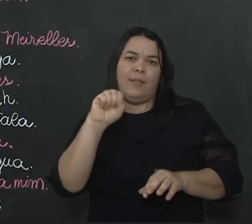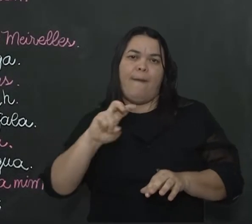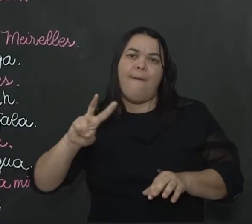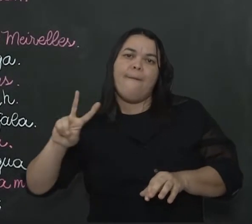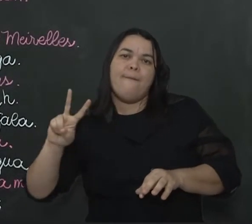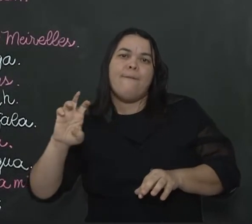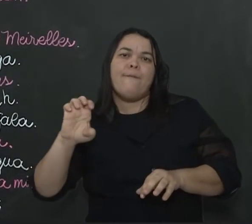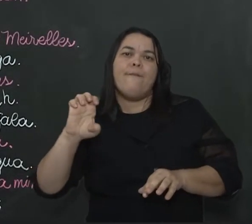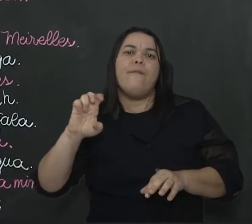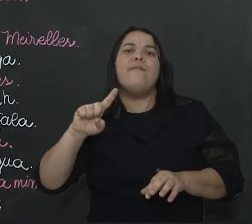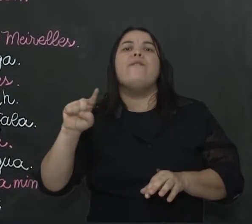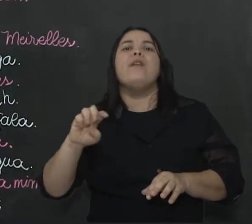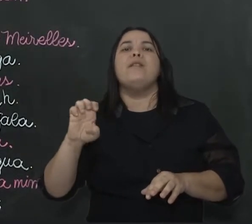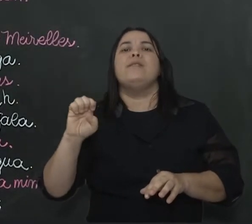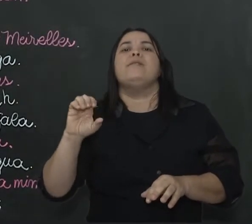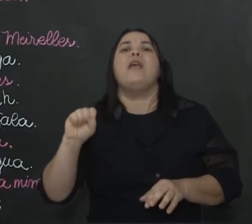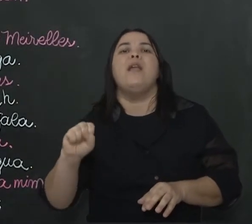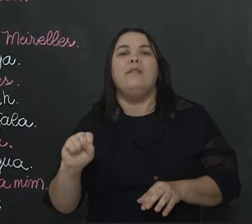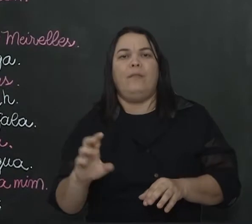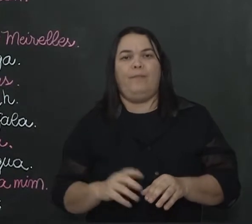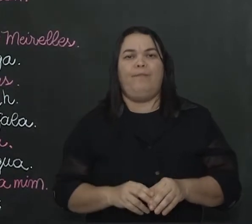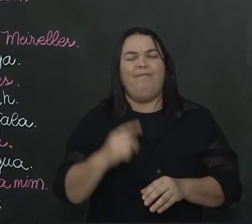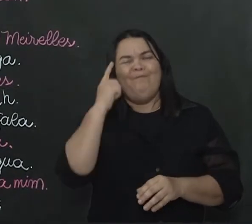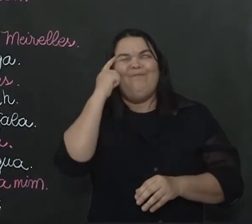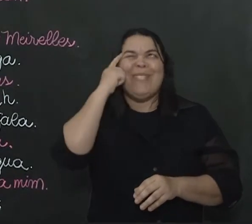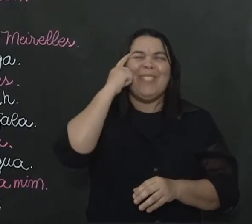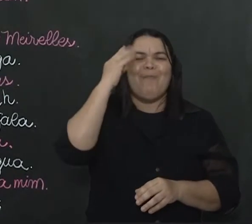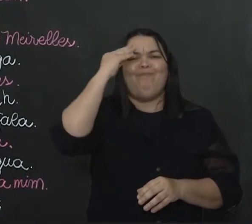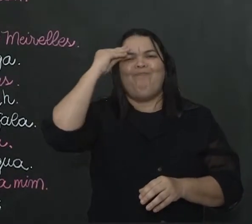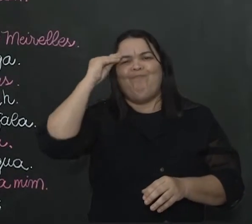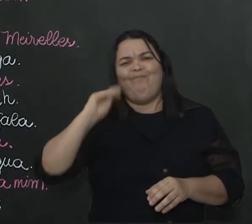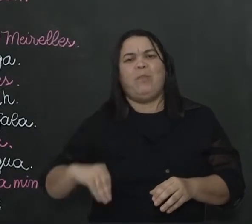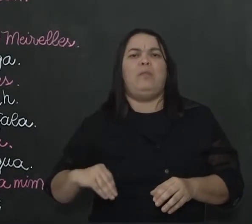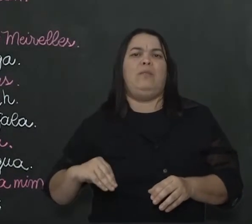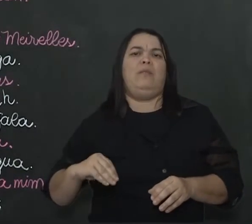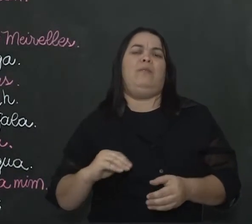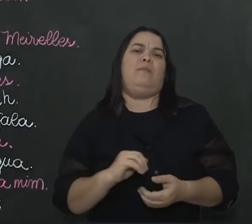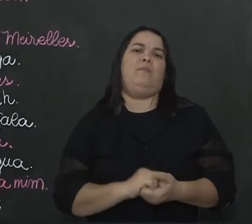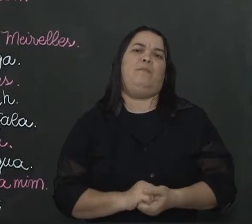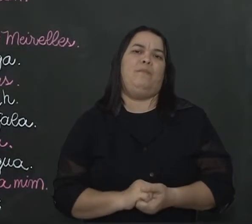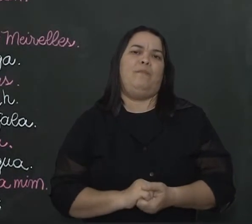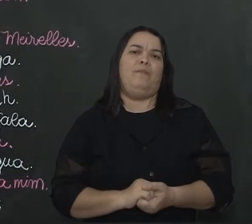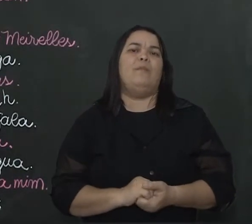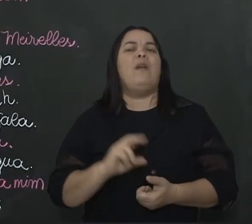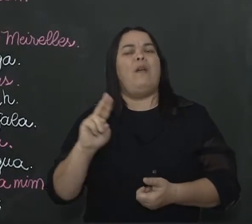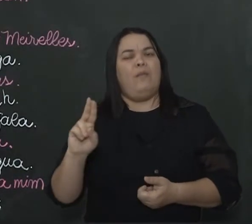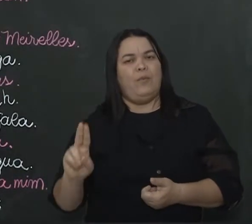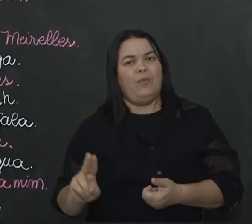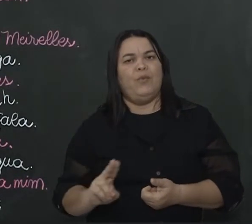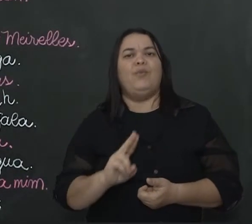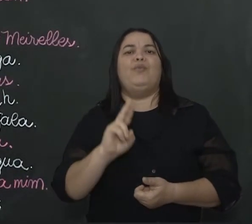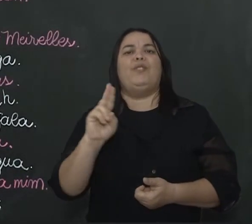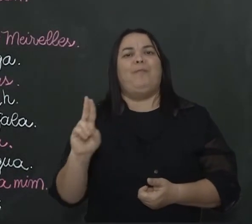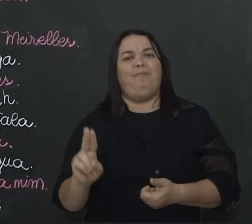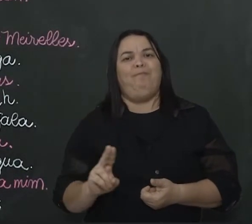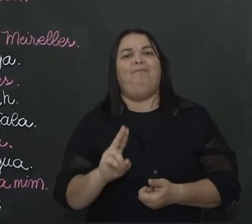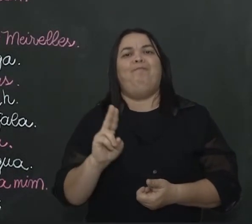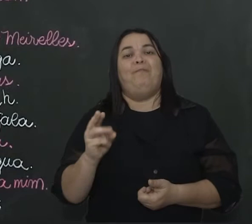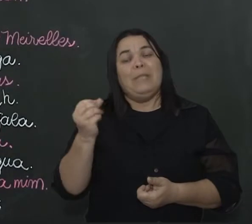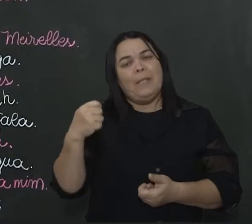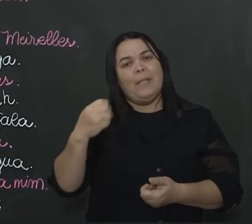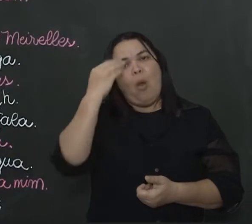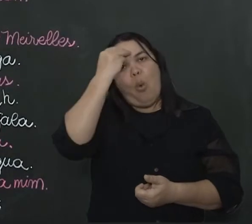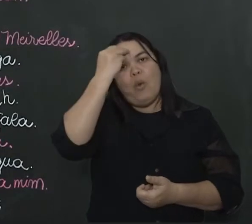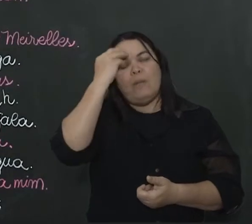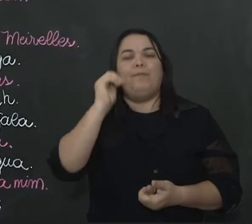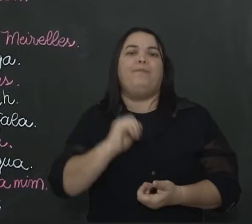pensamos em desistir, ou seja, tem vezes, tem momentos que a gente pensa em desistir. Nesse caso, também acento indicativo da crase.